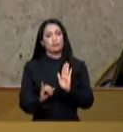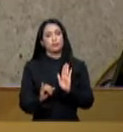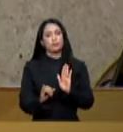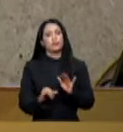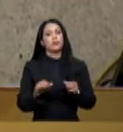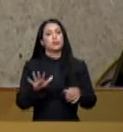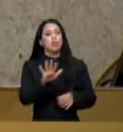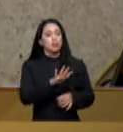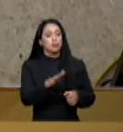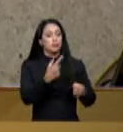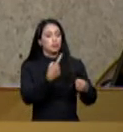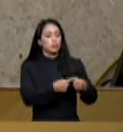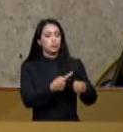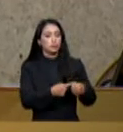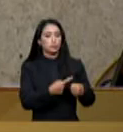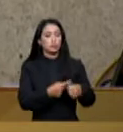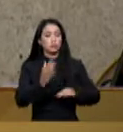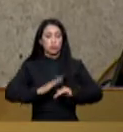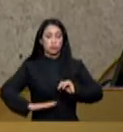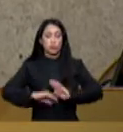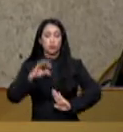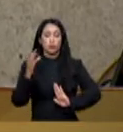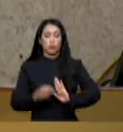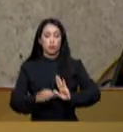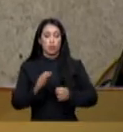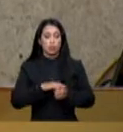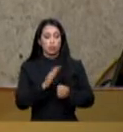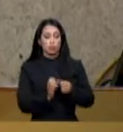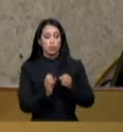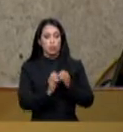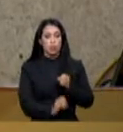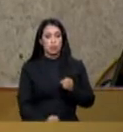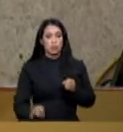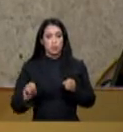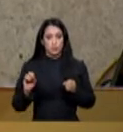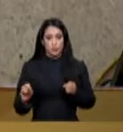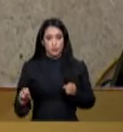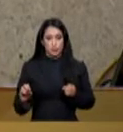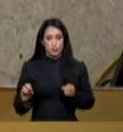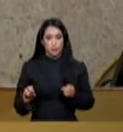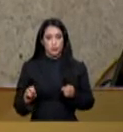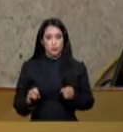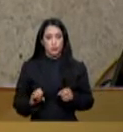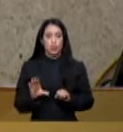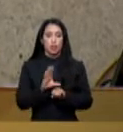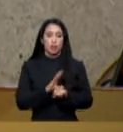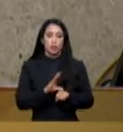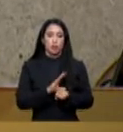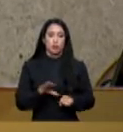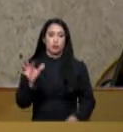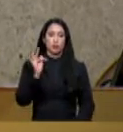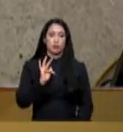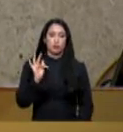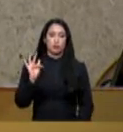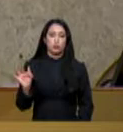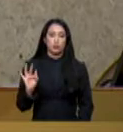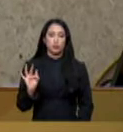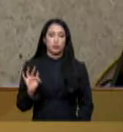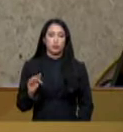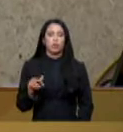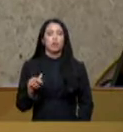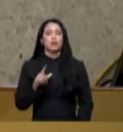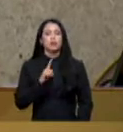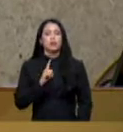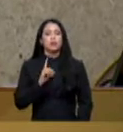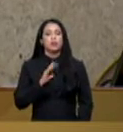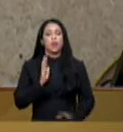região metropolitana e competência para saneamento básico. A Constituição Federal conferiu ênfase